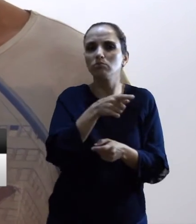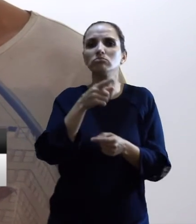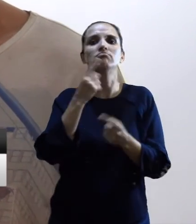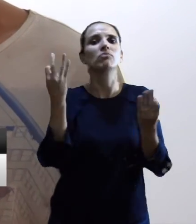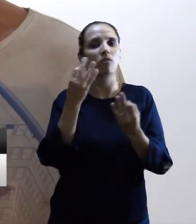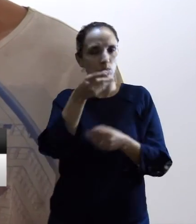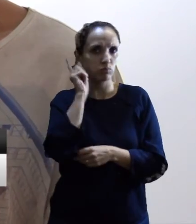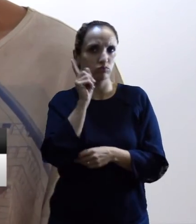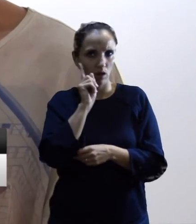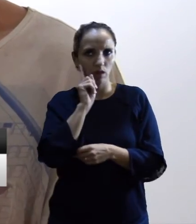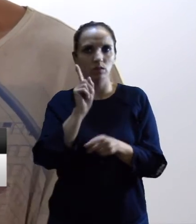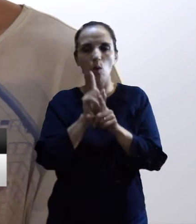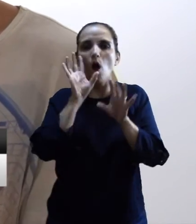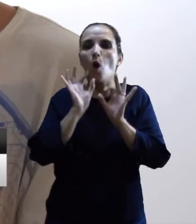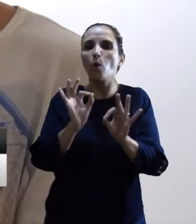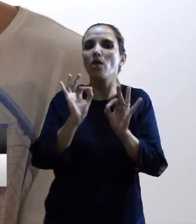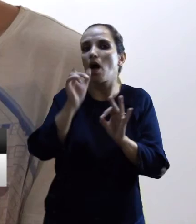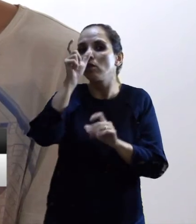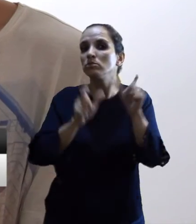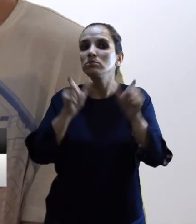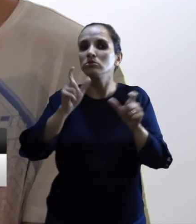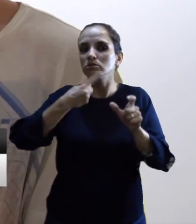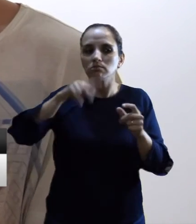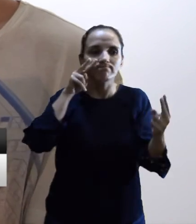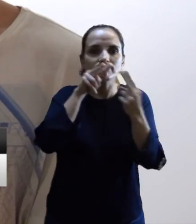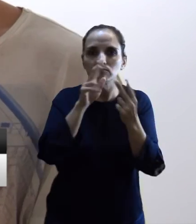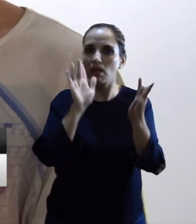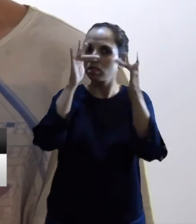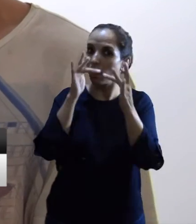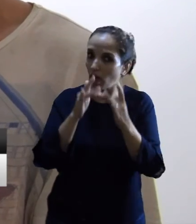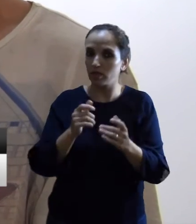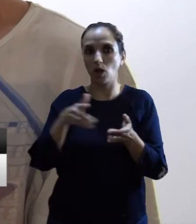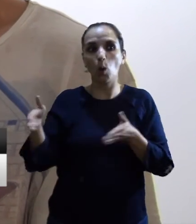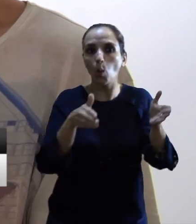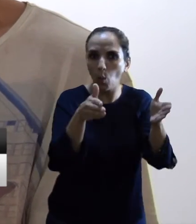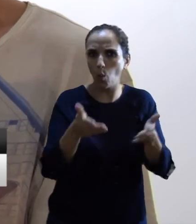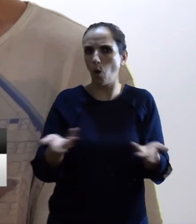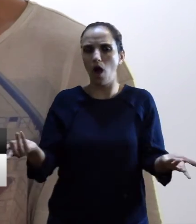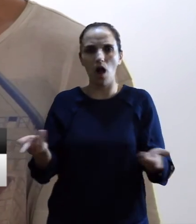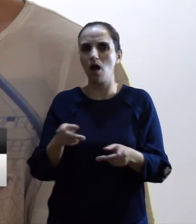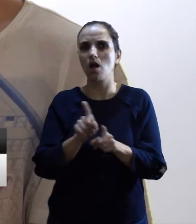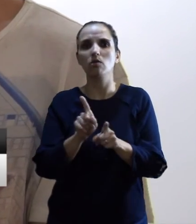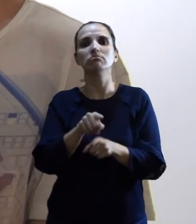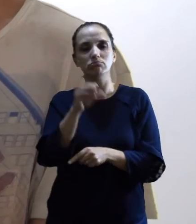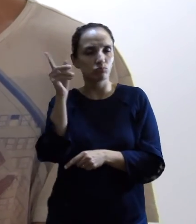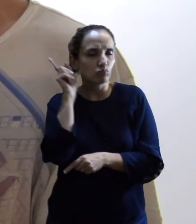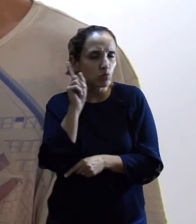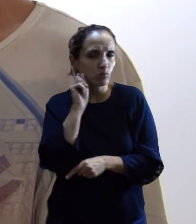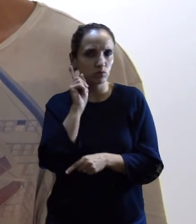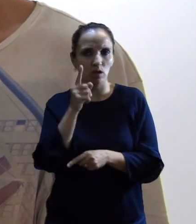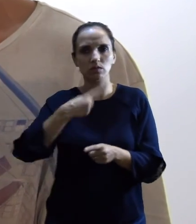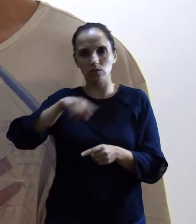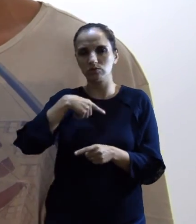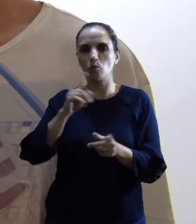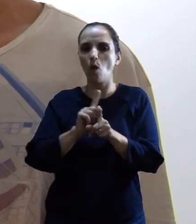falamos. Isso é muito importante, ter muito cuidado com as pessoas que nós encontramos na internet, na rua. Isso é